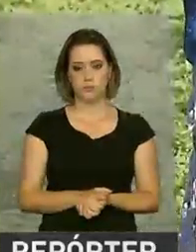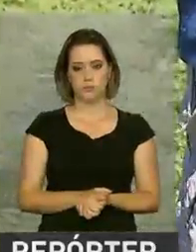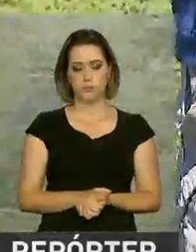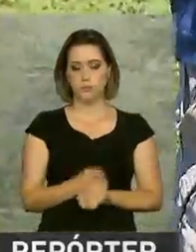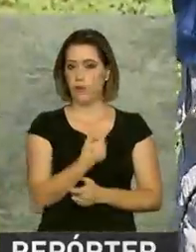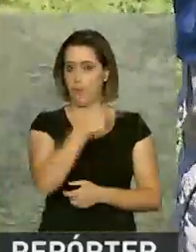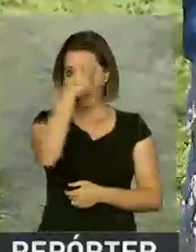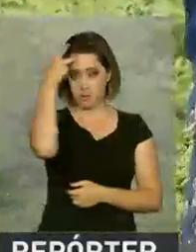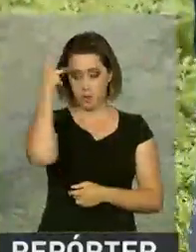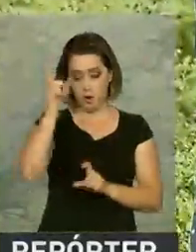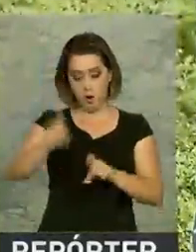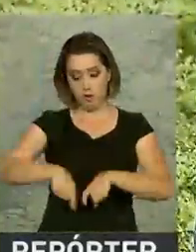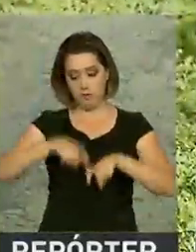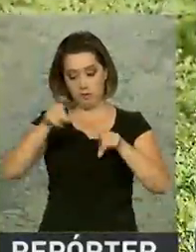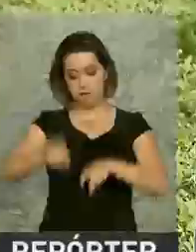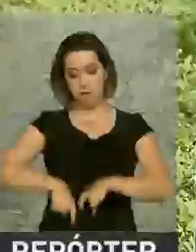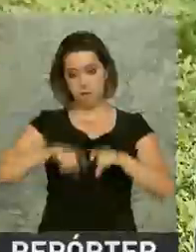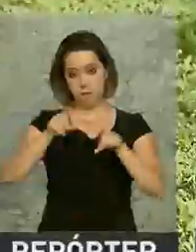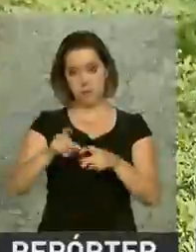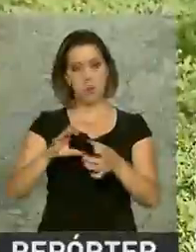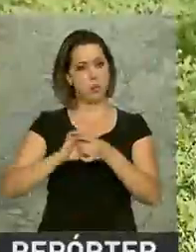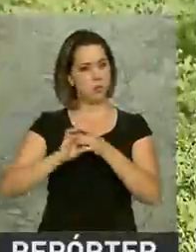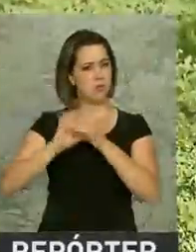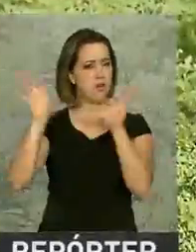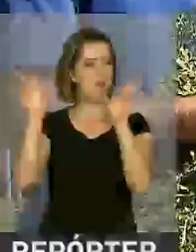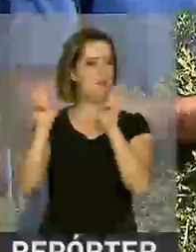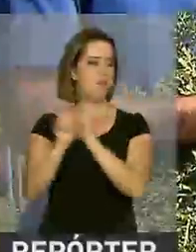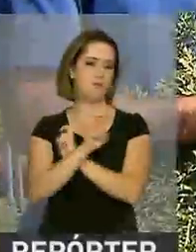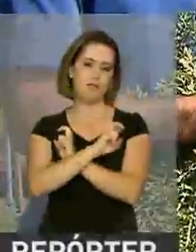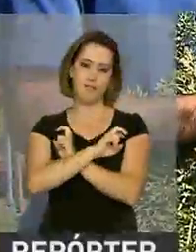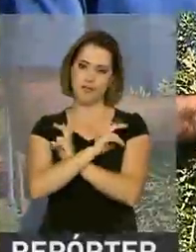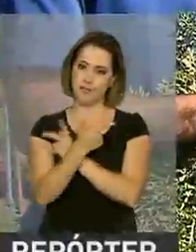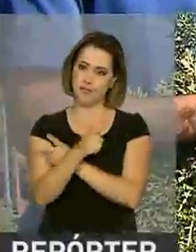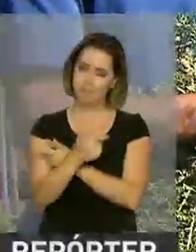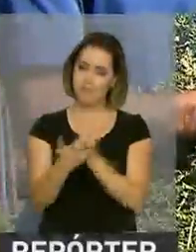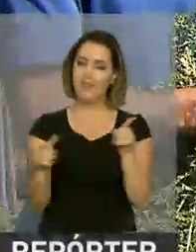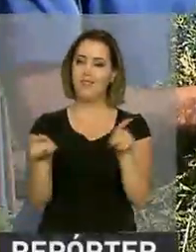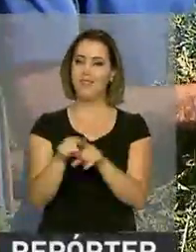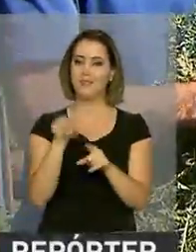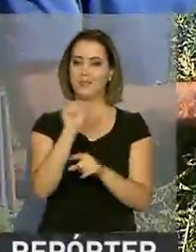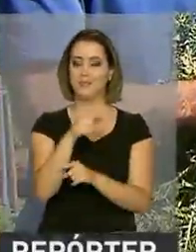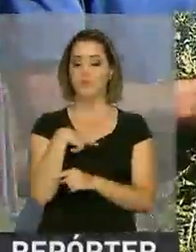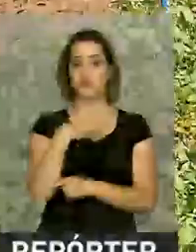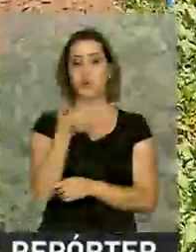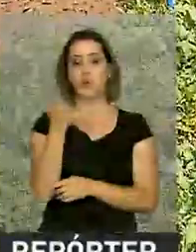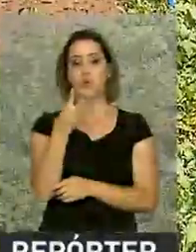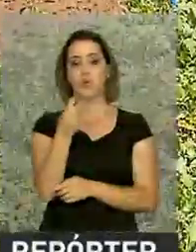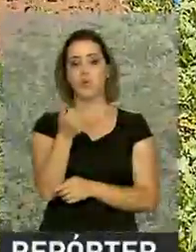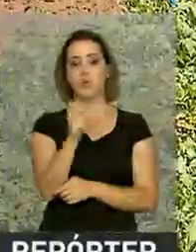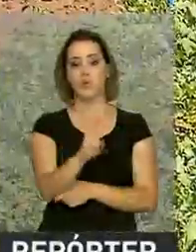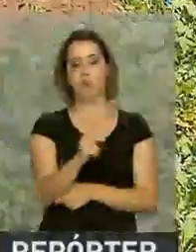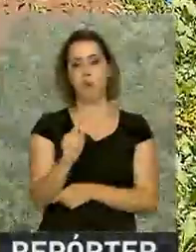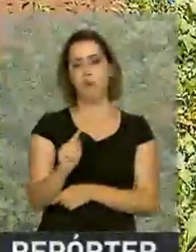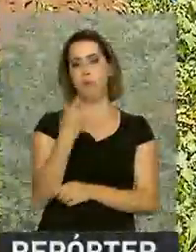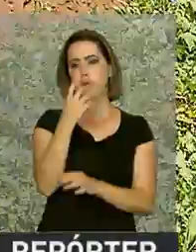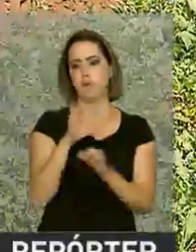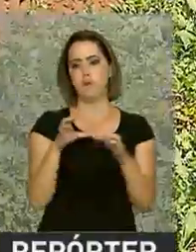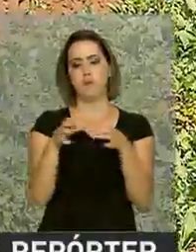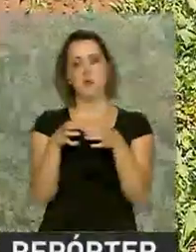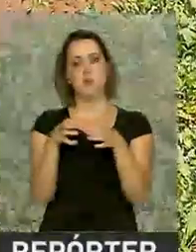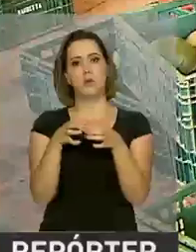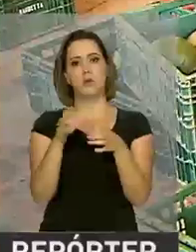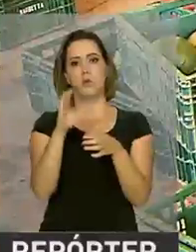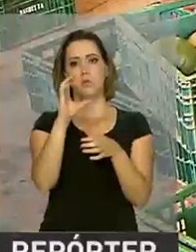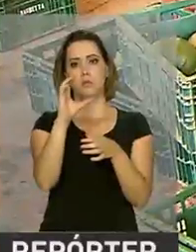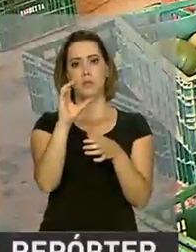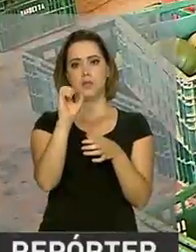produtor de orgânicos há mais de 20 anos no distrito federal e da alércio resolveu em 2015 fundar a primeira csaa na